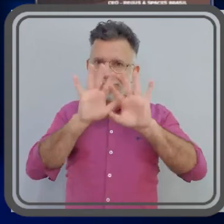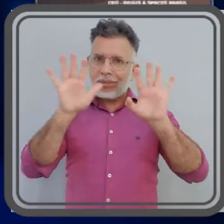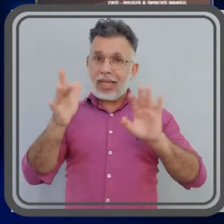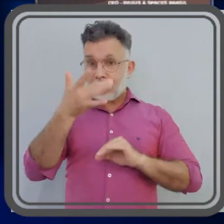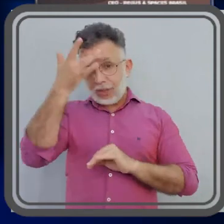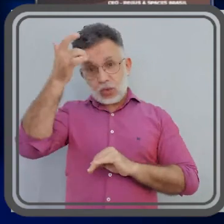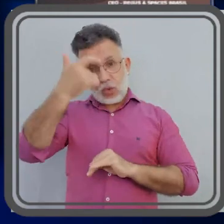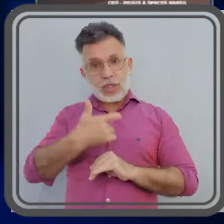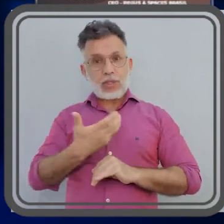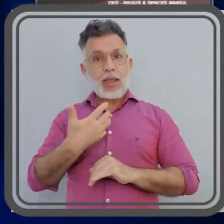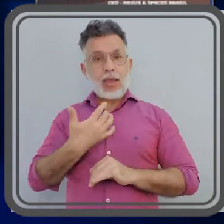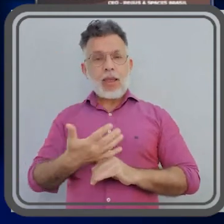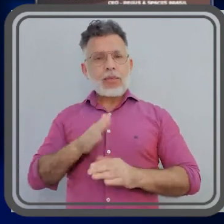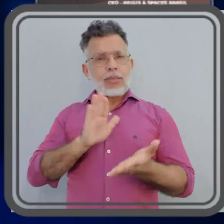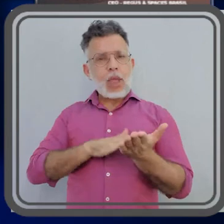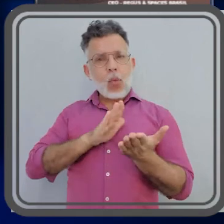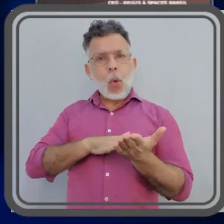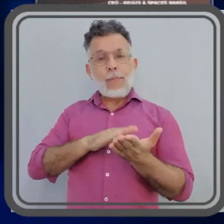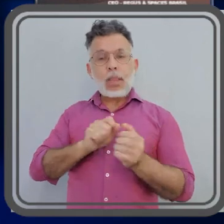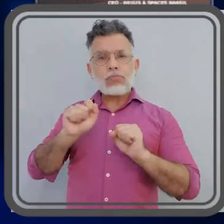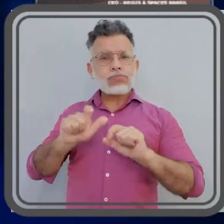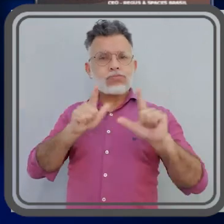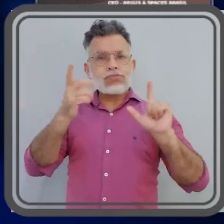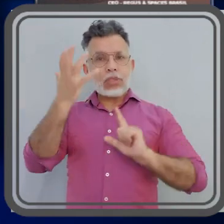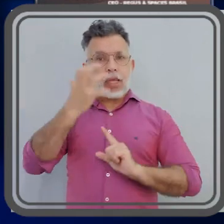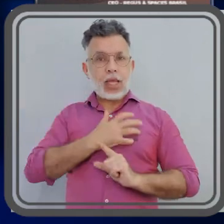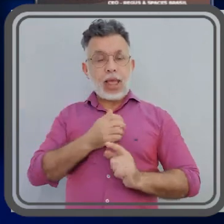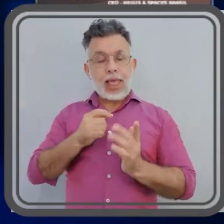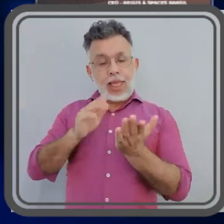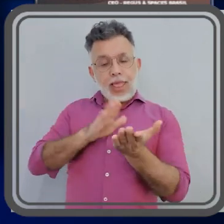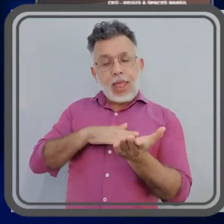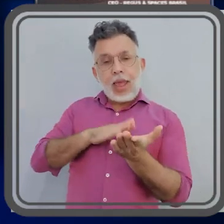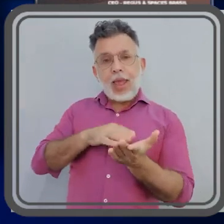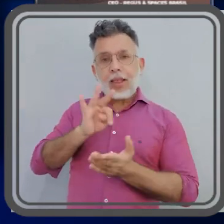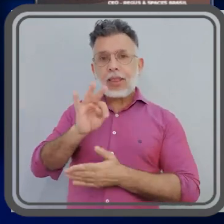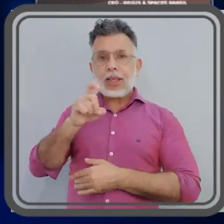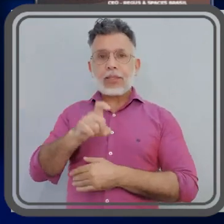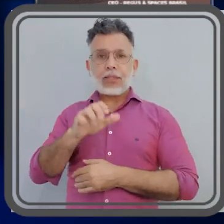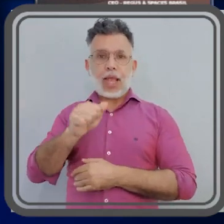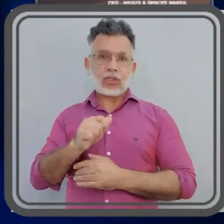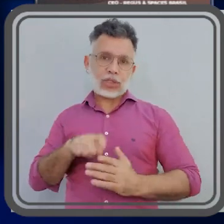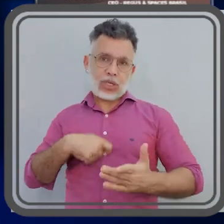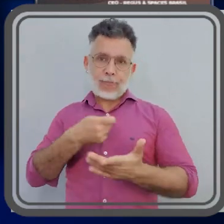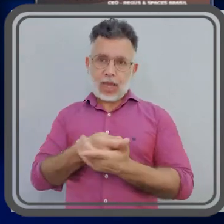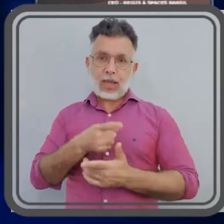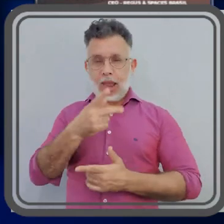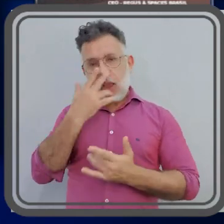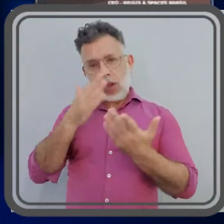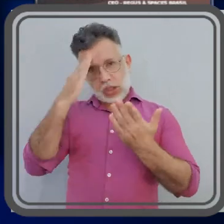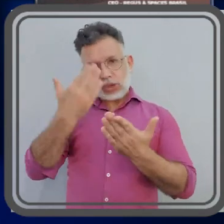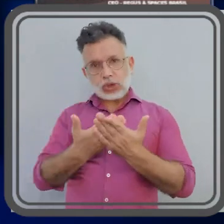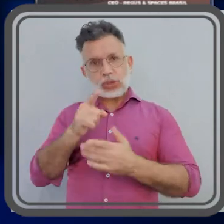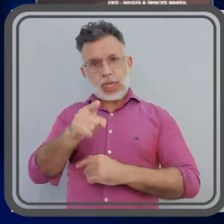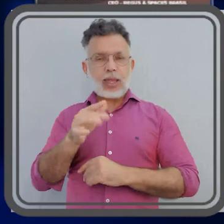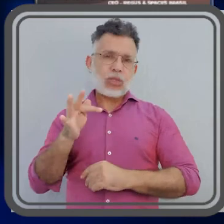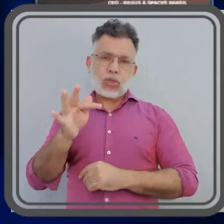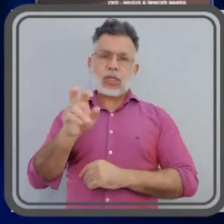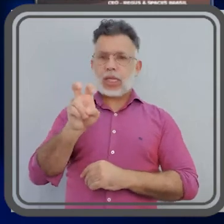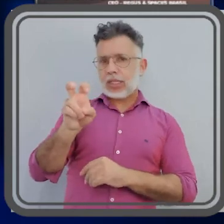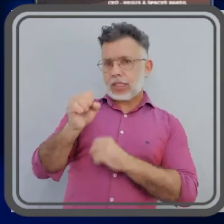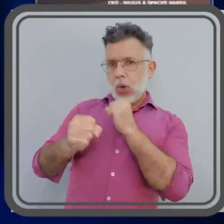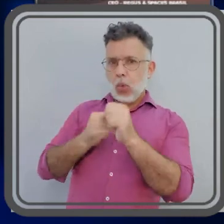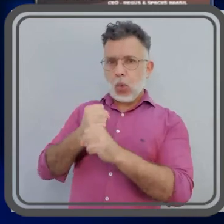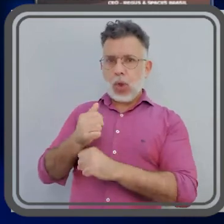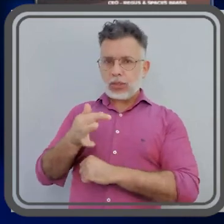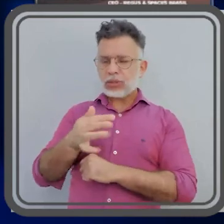pessoas estão cada vez mais cobrando transparência das taxas que cobram. Então, basicamente, isso aí que eu acredito que é o futuro. Daqui 5 anos, eu acho